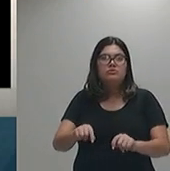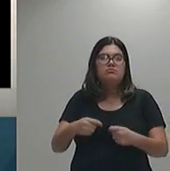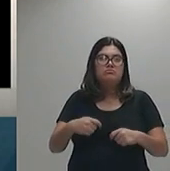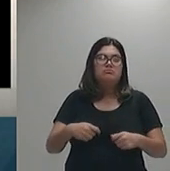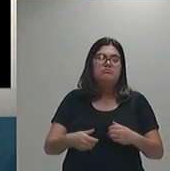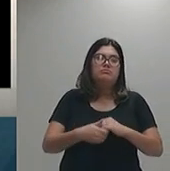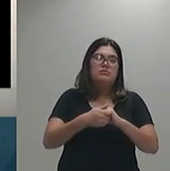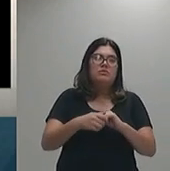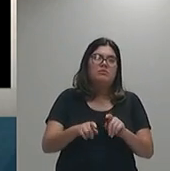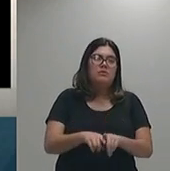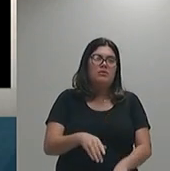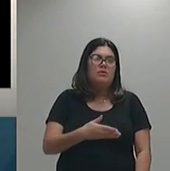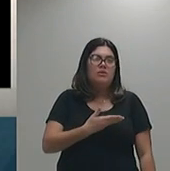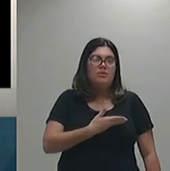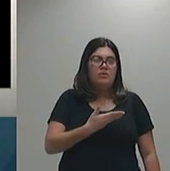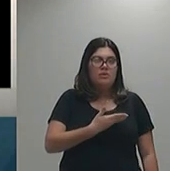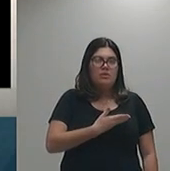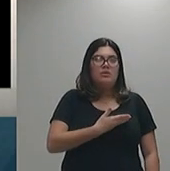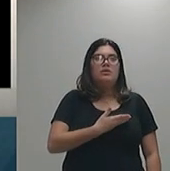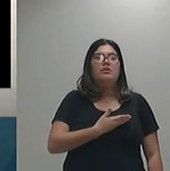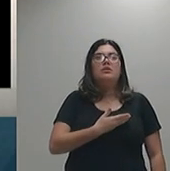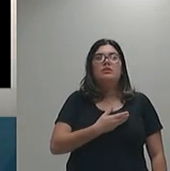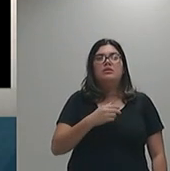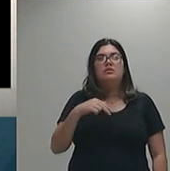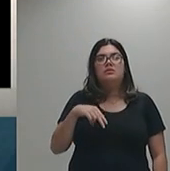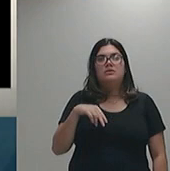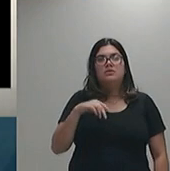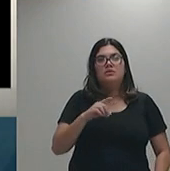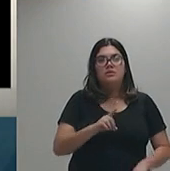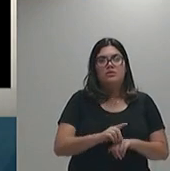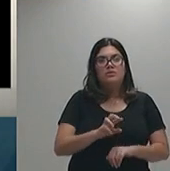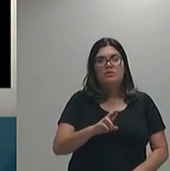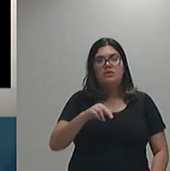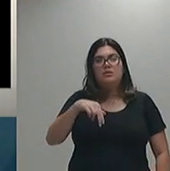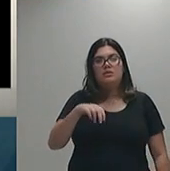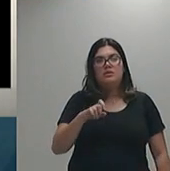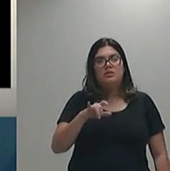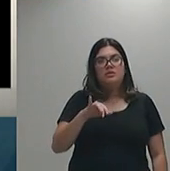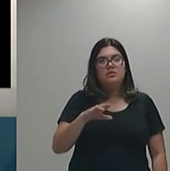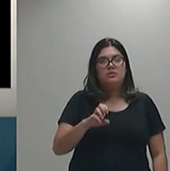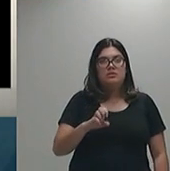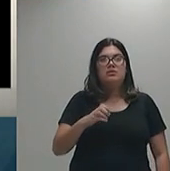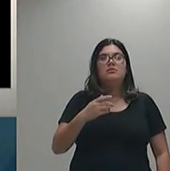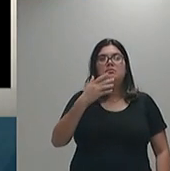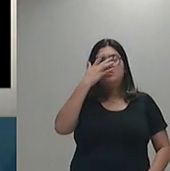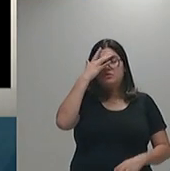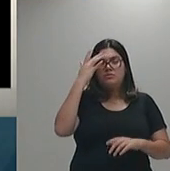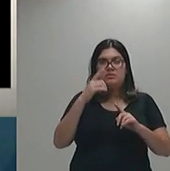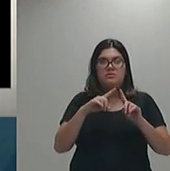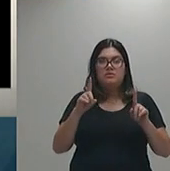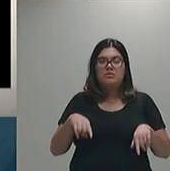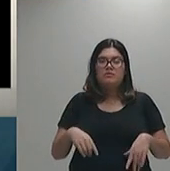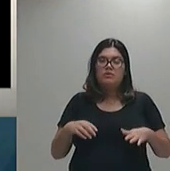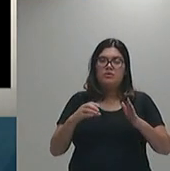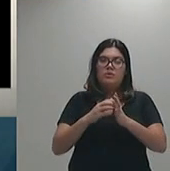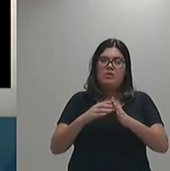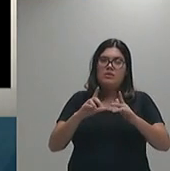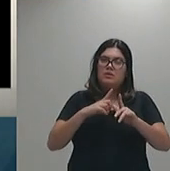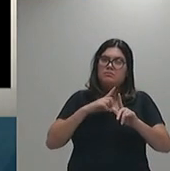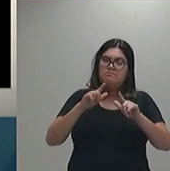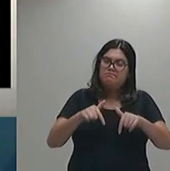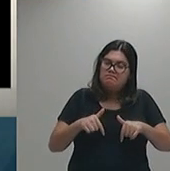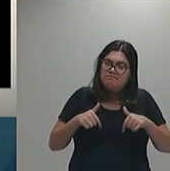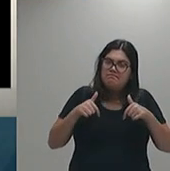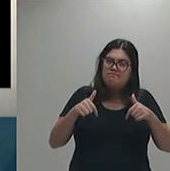tratamento respiratório Doutor aneliza um magnífico da servidora incansável é a essa